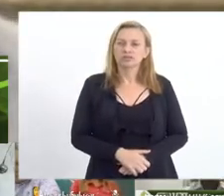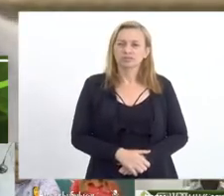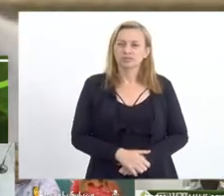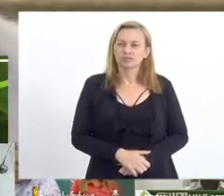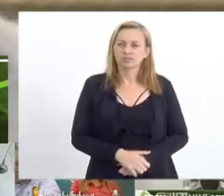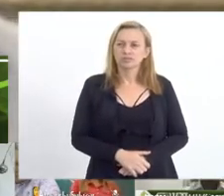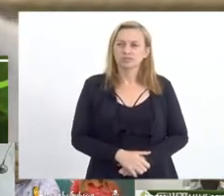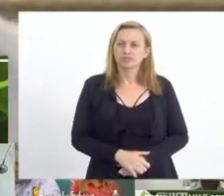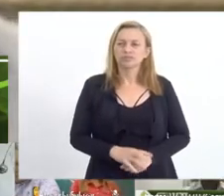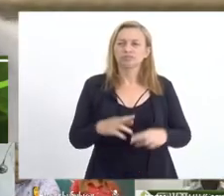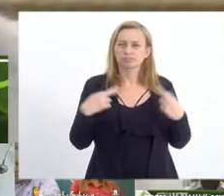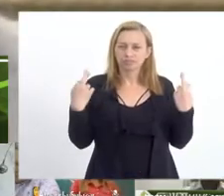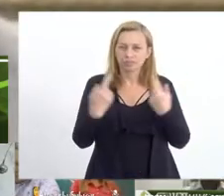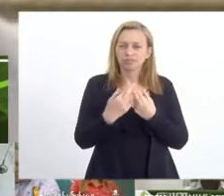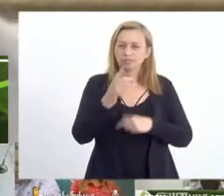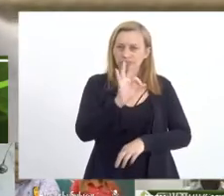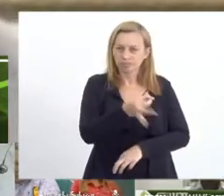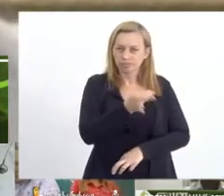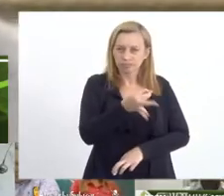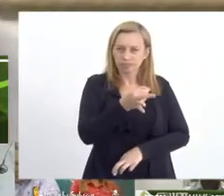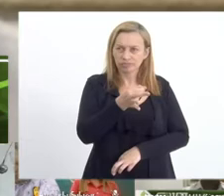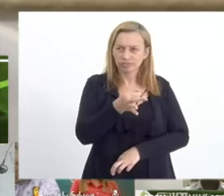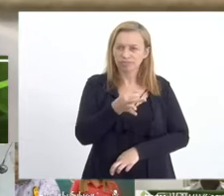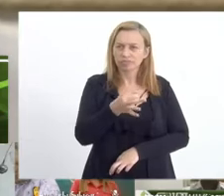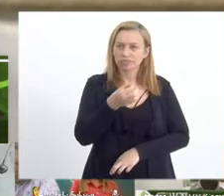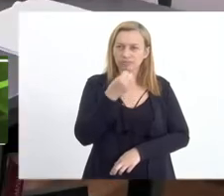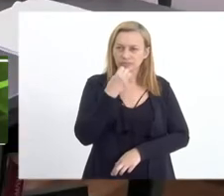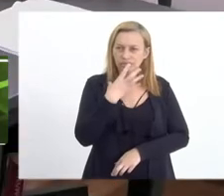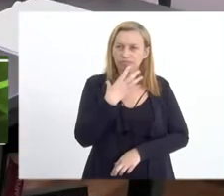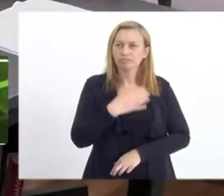essa audiência, que eu tenho certeza que deixará um grande legado.